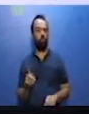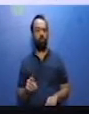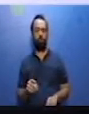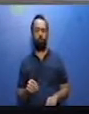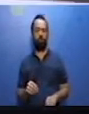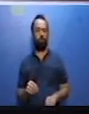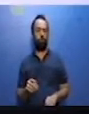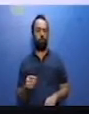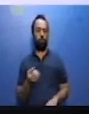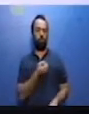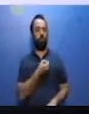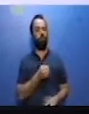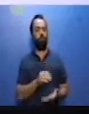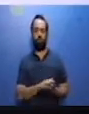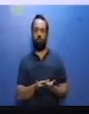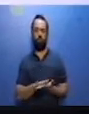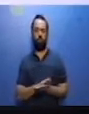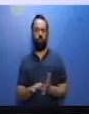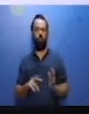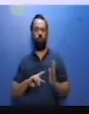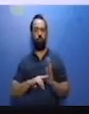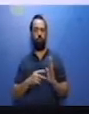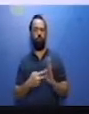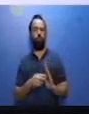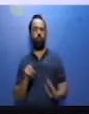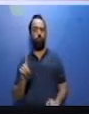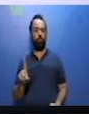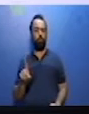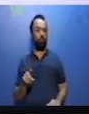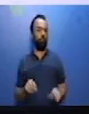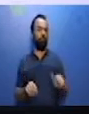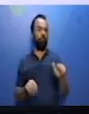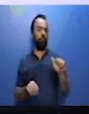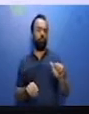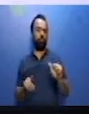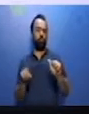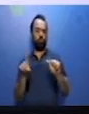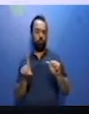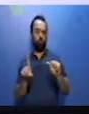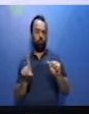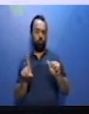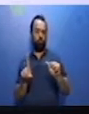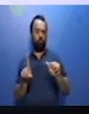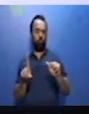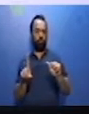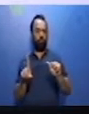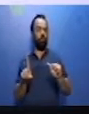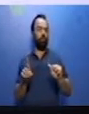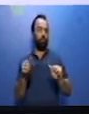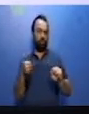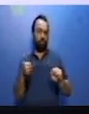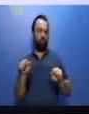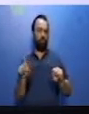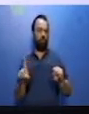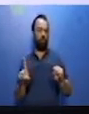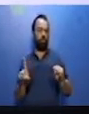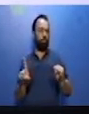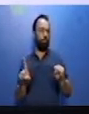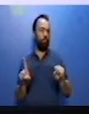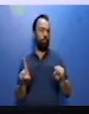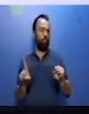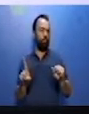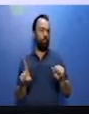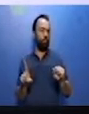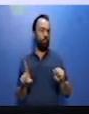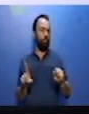coloca o número um a tokyo a este igual a 1 se quiser o ar